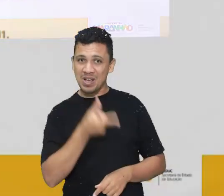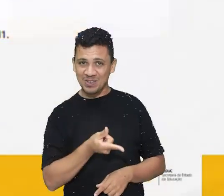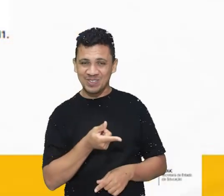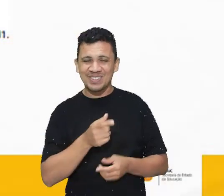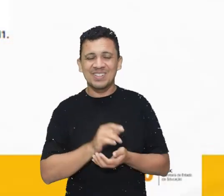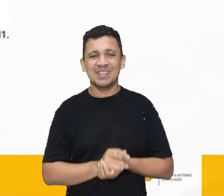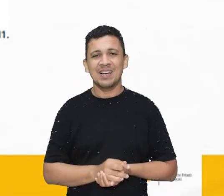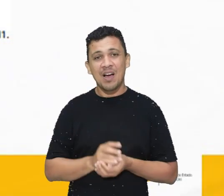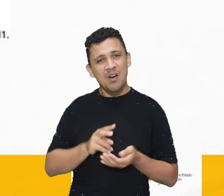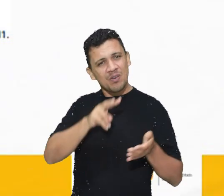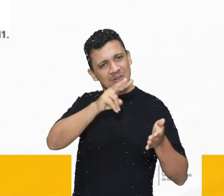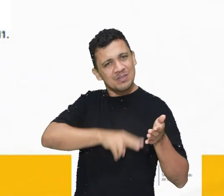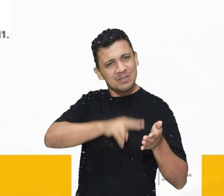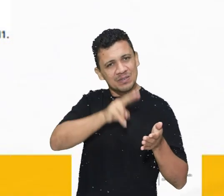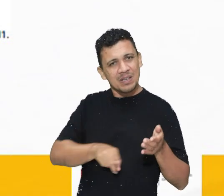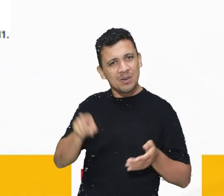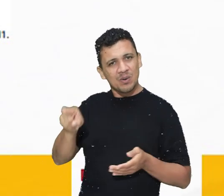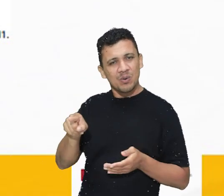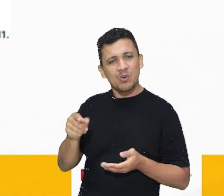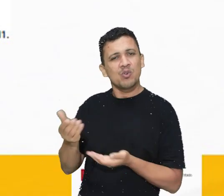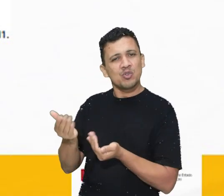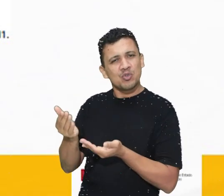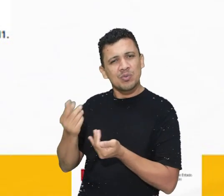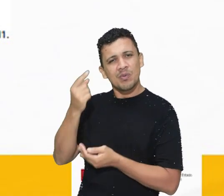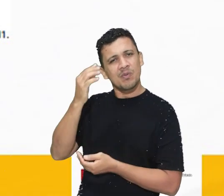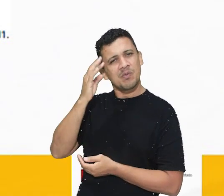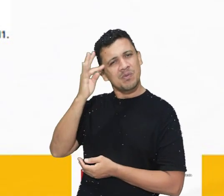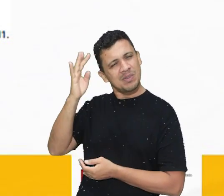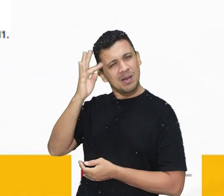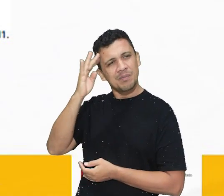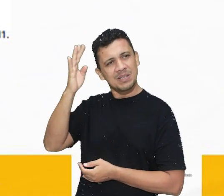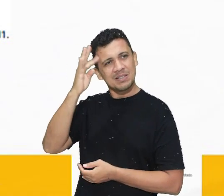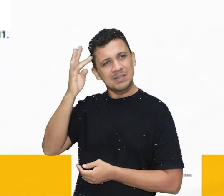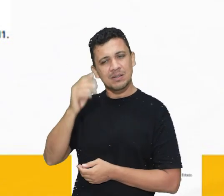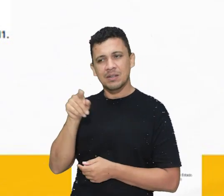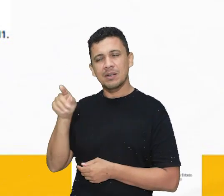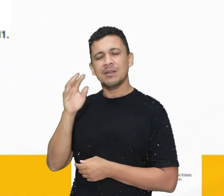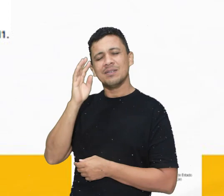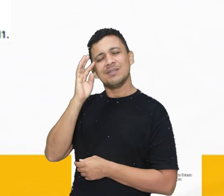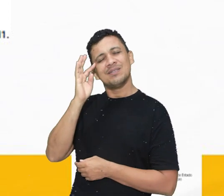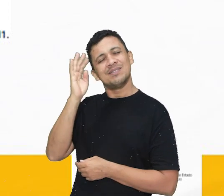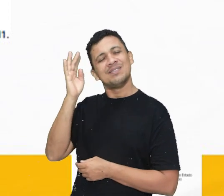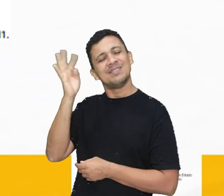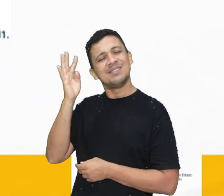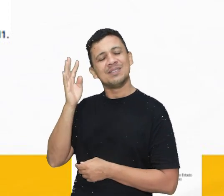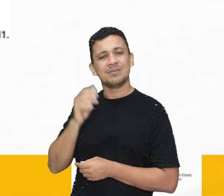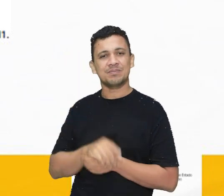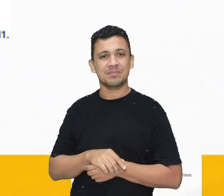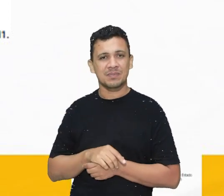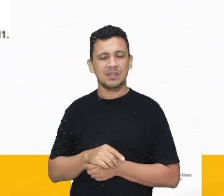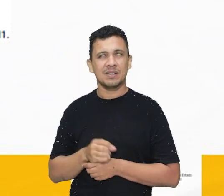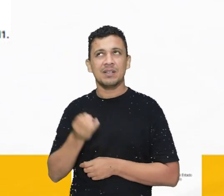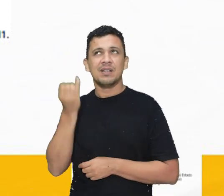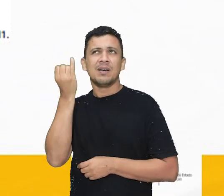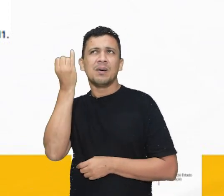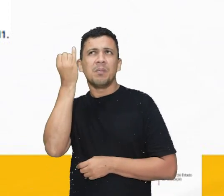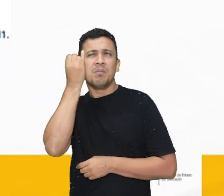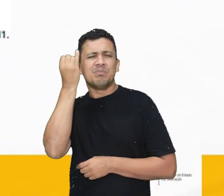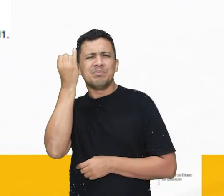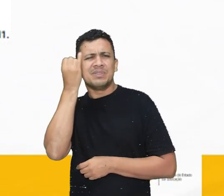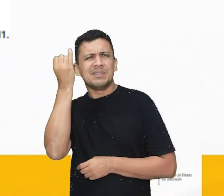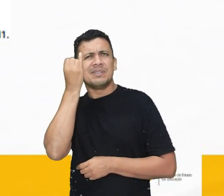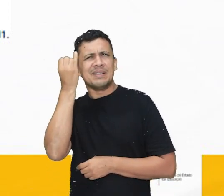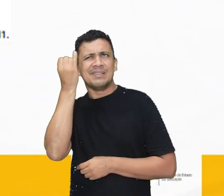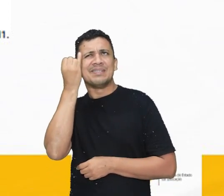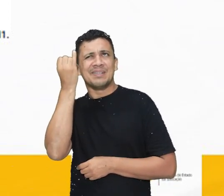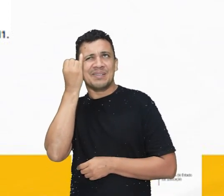que o garotinho está pensando, ou ele está de olhos fechados, né? Ele diz assim: a preguiça é a